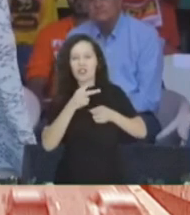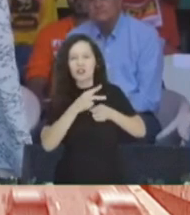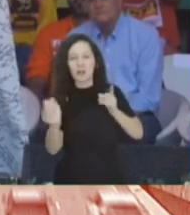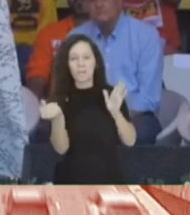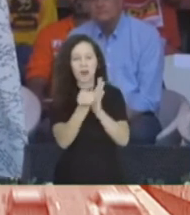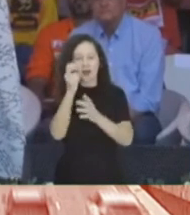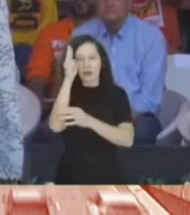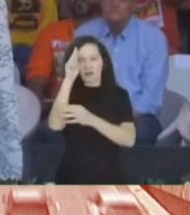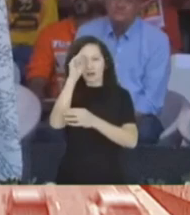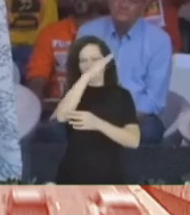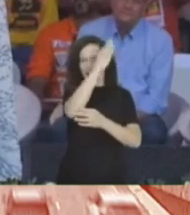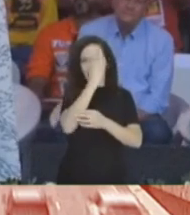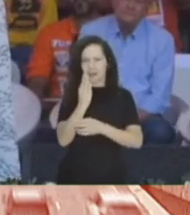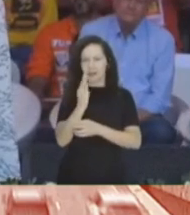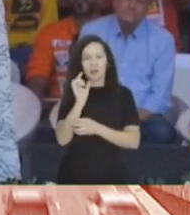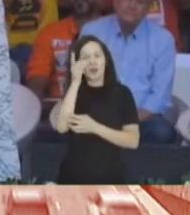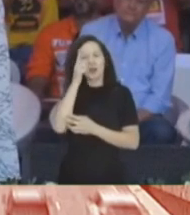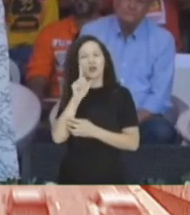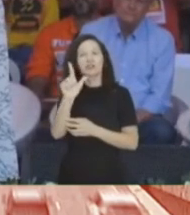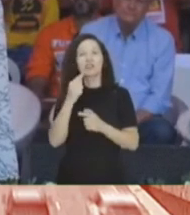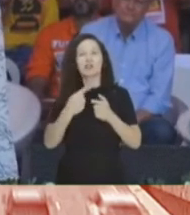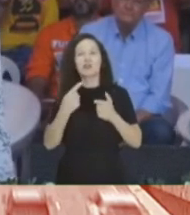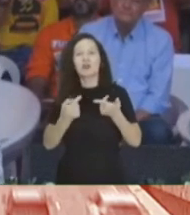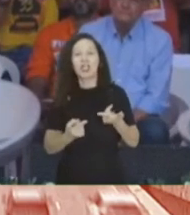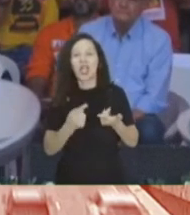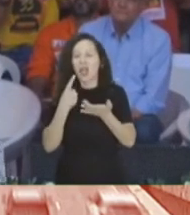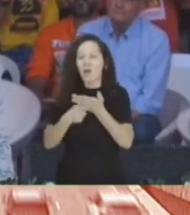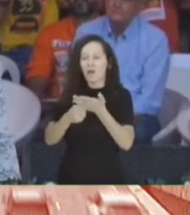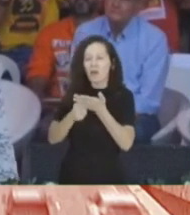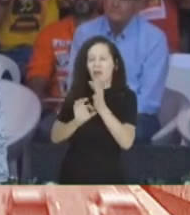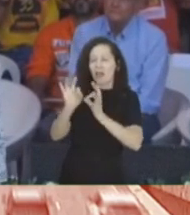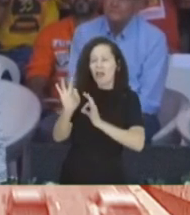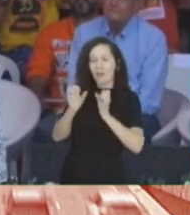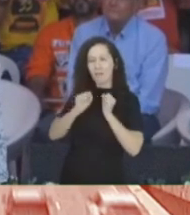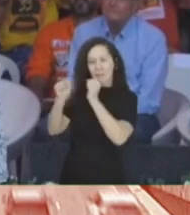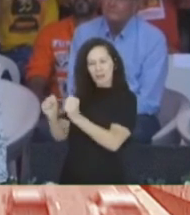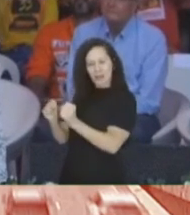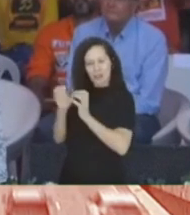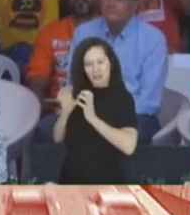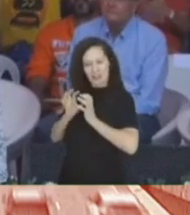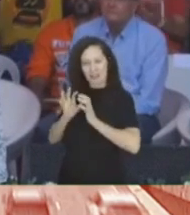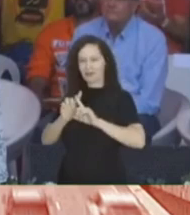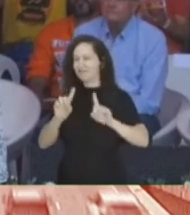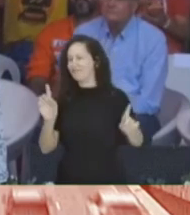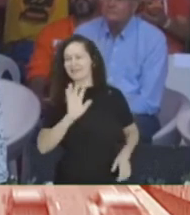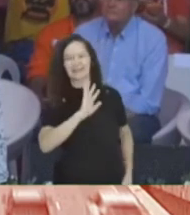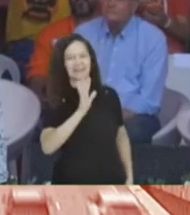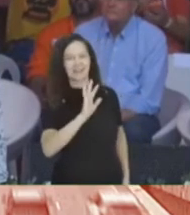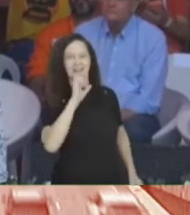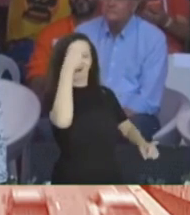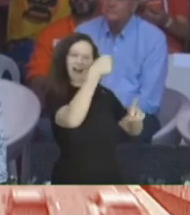lugar, de permanecer nessa condição de interlocutor político, e o eleitor do Ciro menos convicto possa fazer